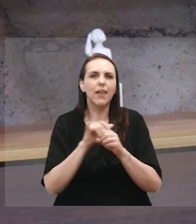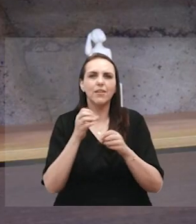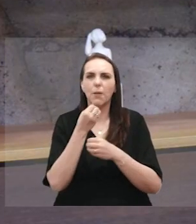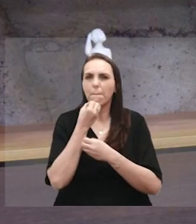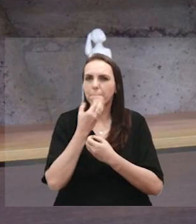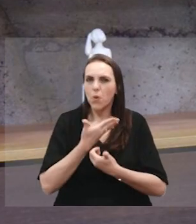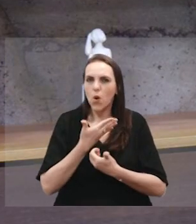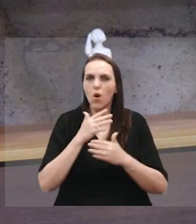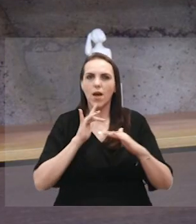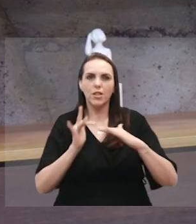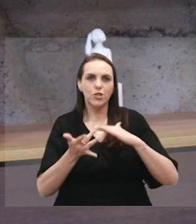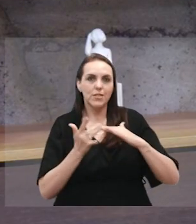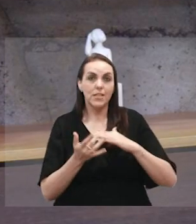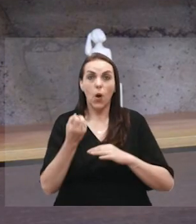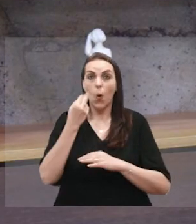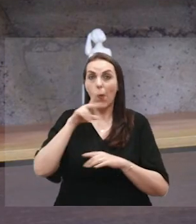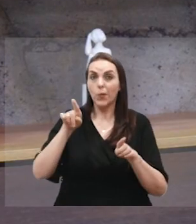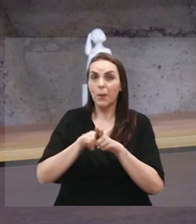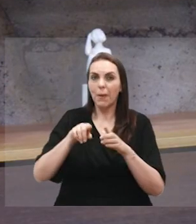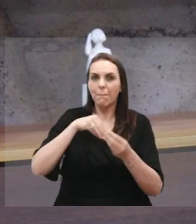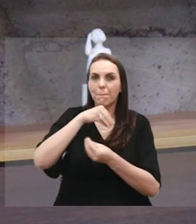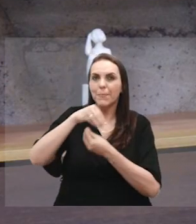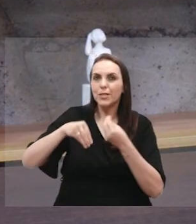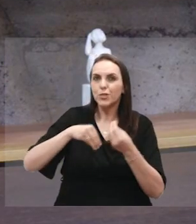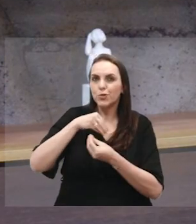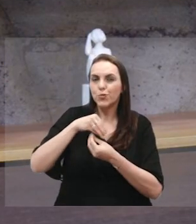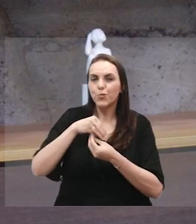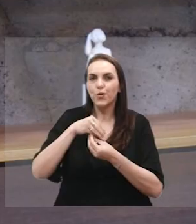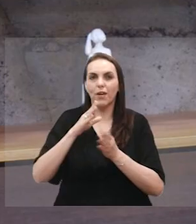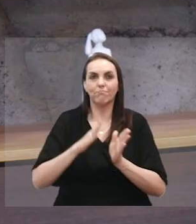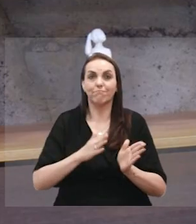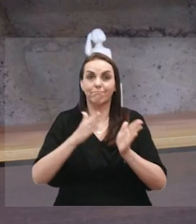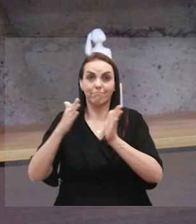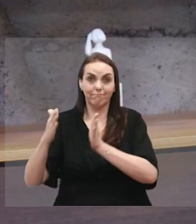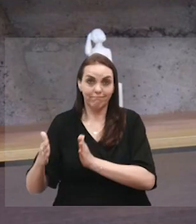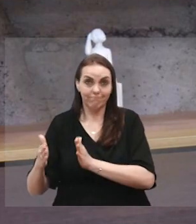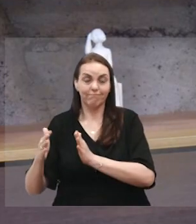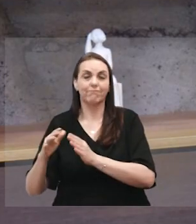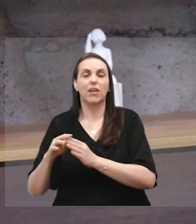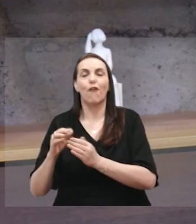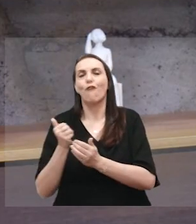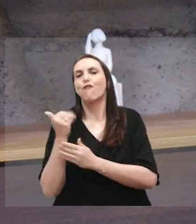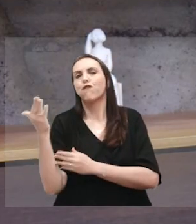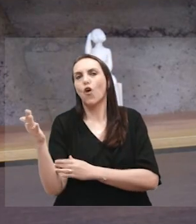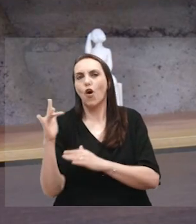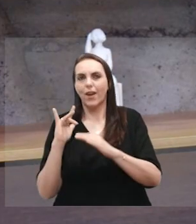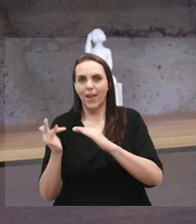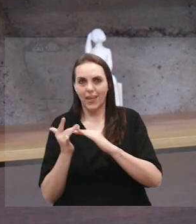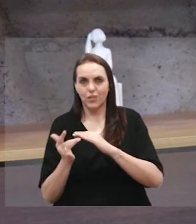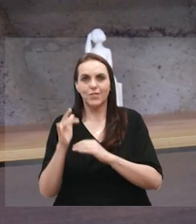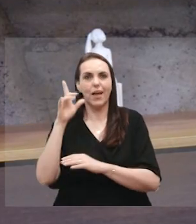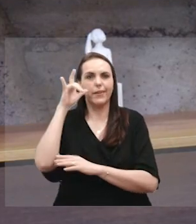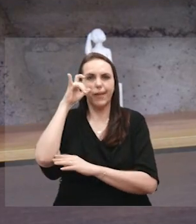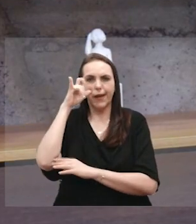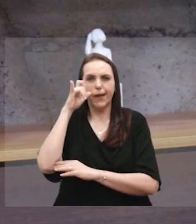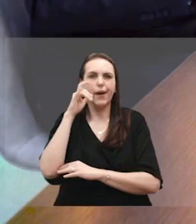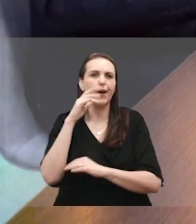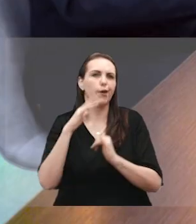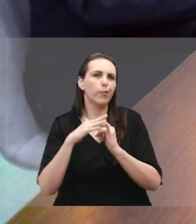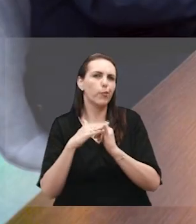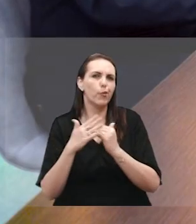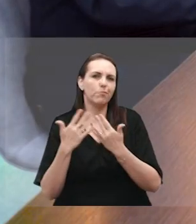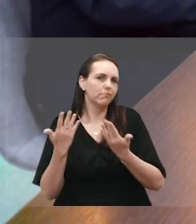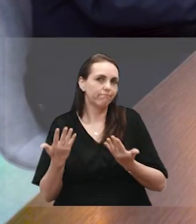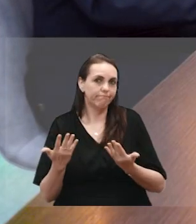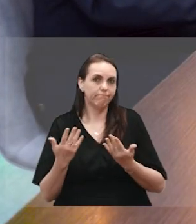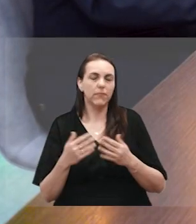estratégia bem feita de rede social, ou teve também uma mescla à parte as redes, Instagram, YouTube,